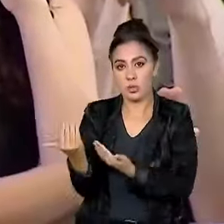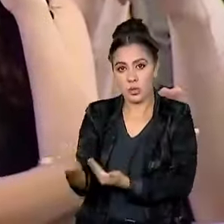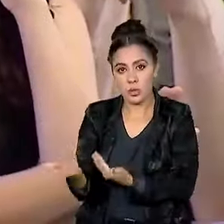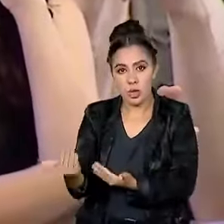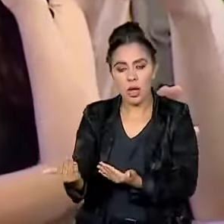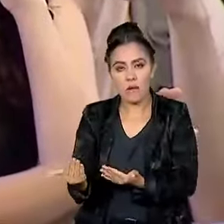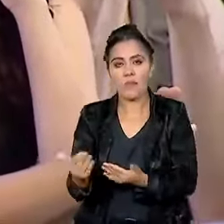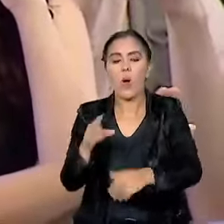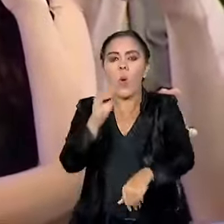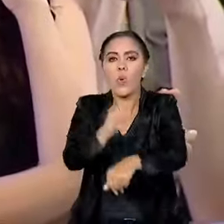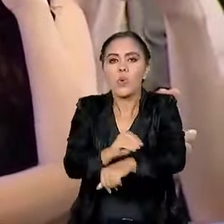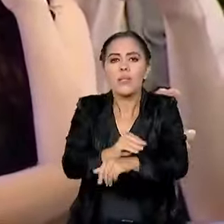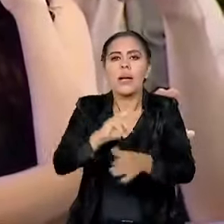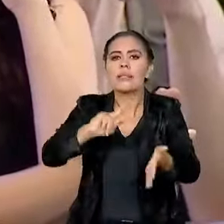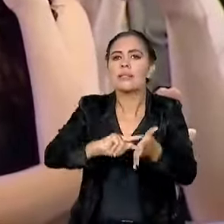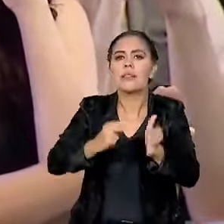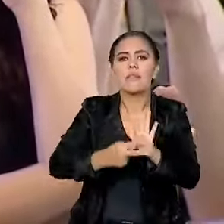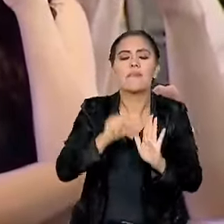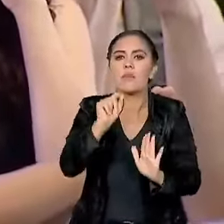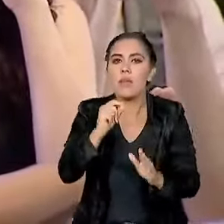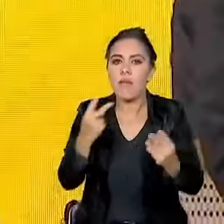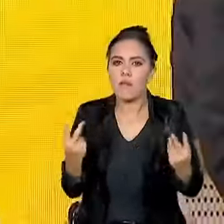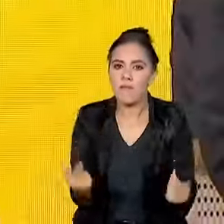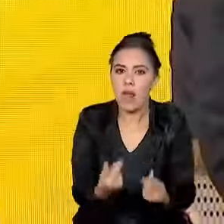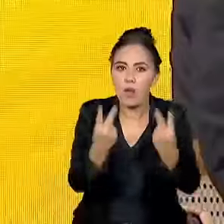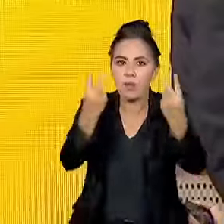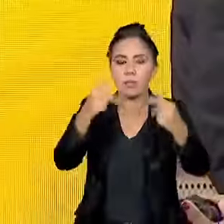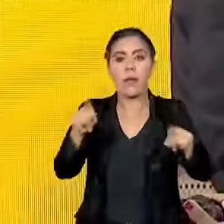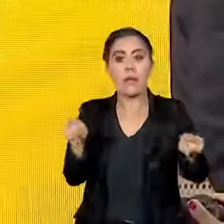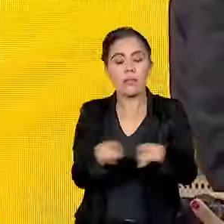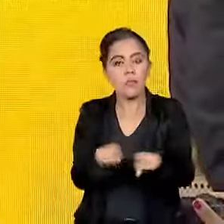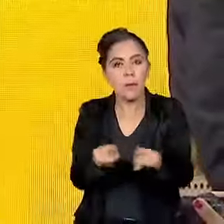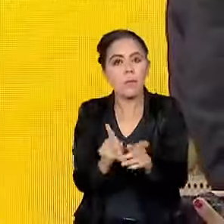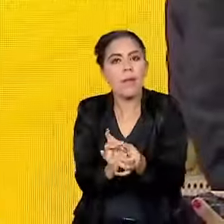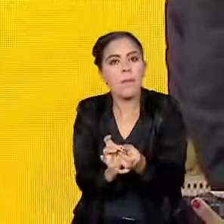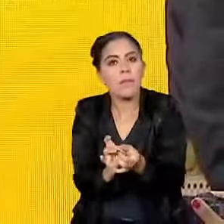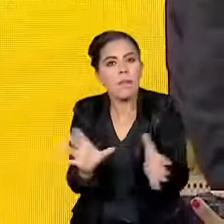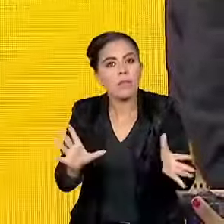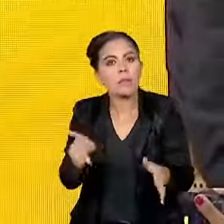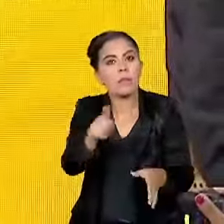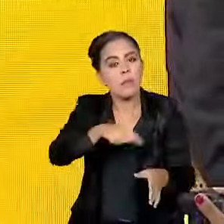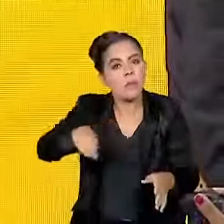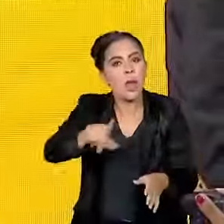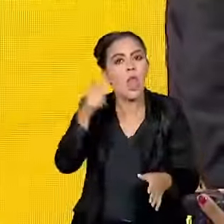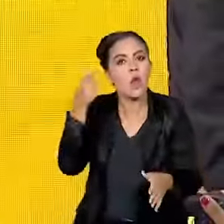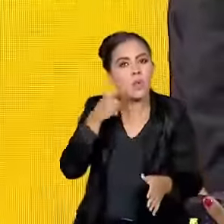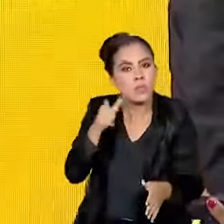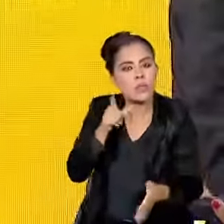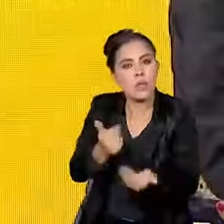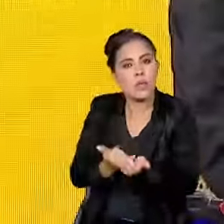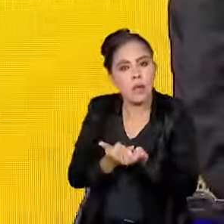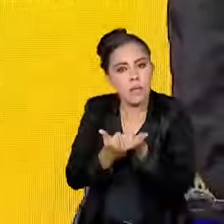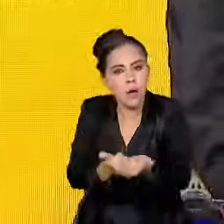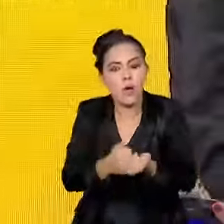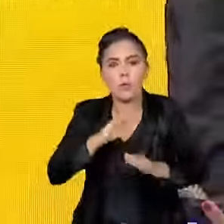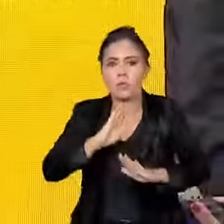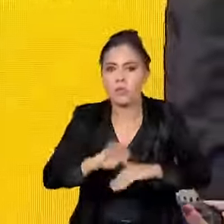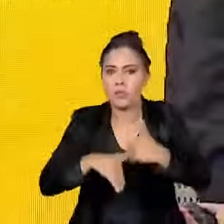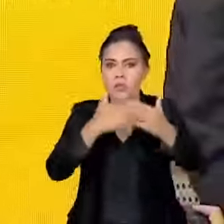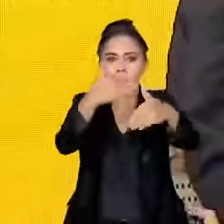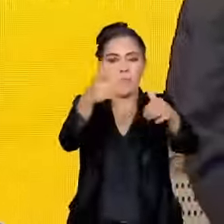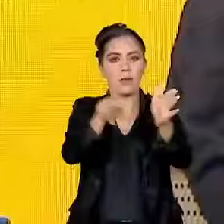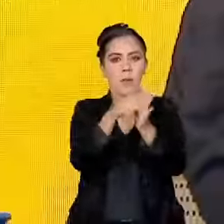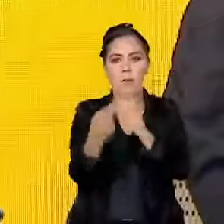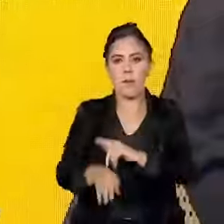juventude significa valorizar e permitir que ela siga contribuindo para o desenvolvimento do país, da economia e em todas